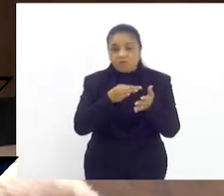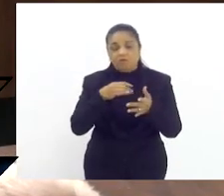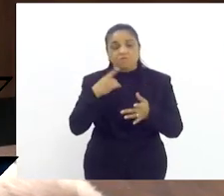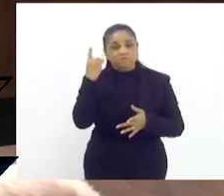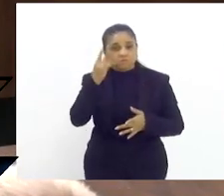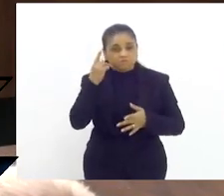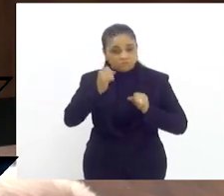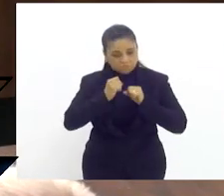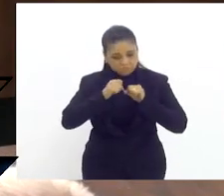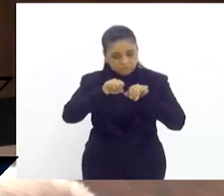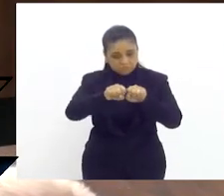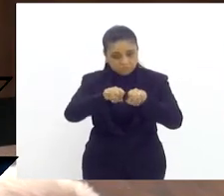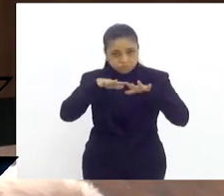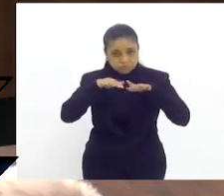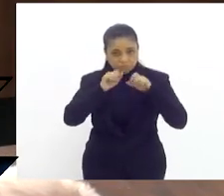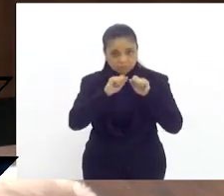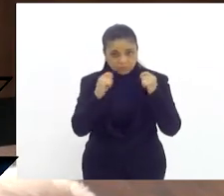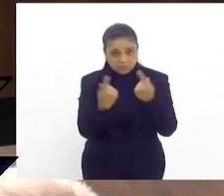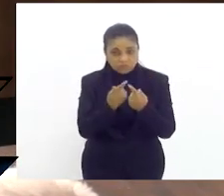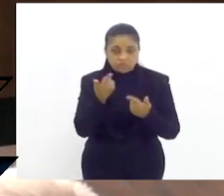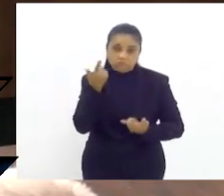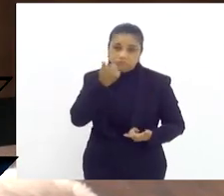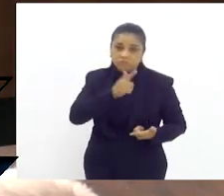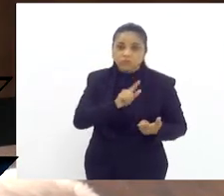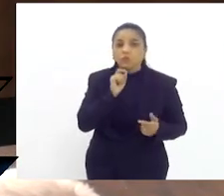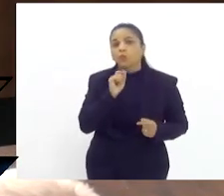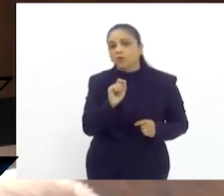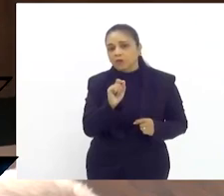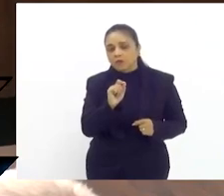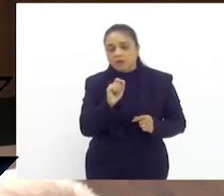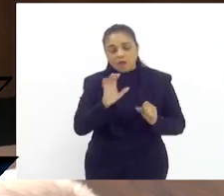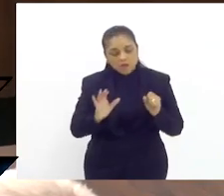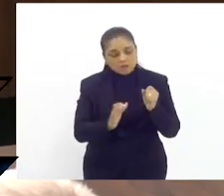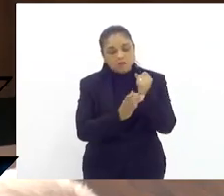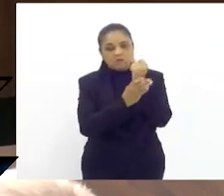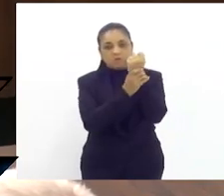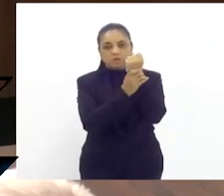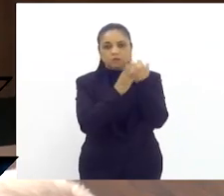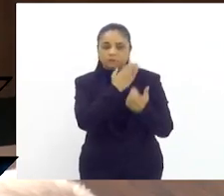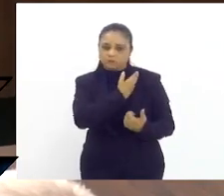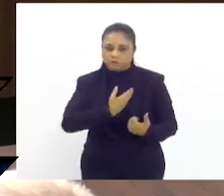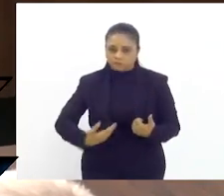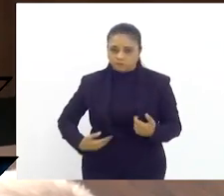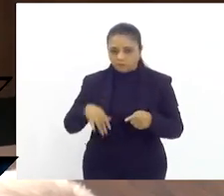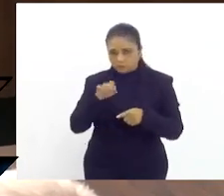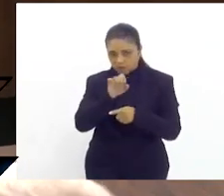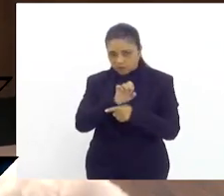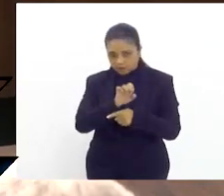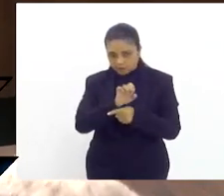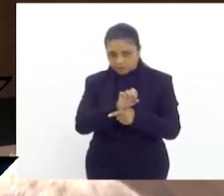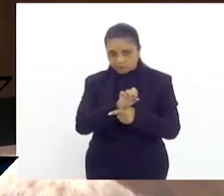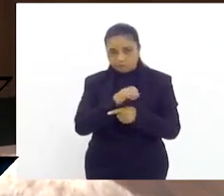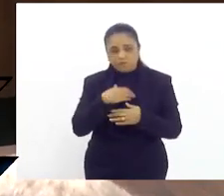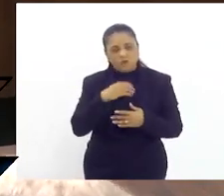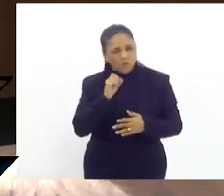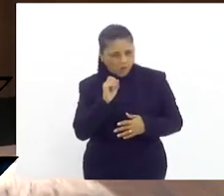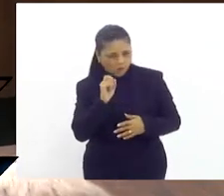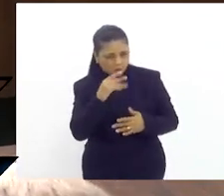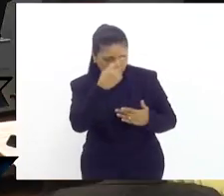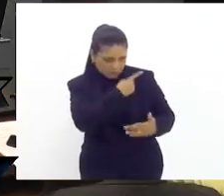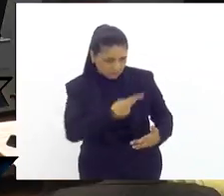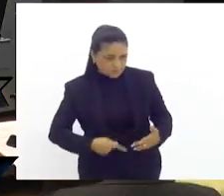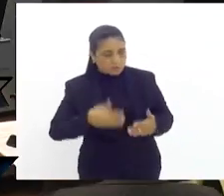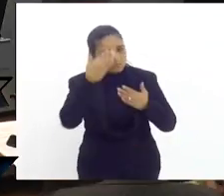Assembleia Legislativa do Estado do Rio tem para nós ajudarmos a segurança pública do nosso Estado Ok Presidente Muito